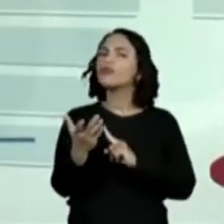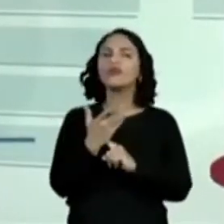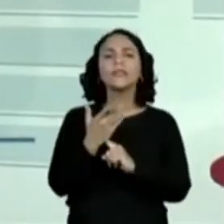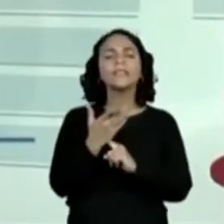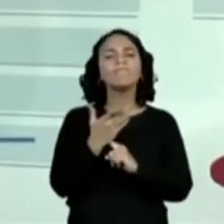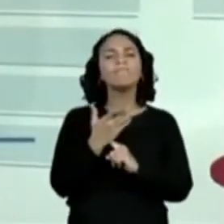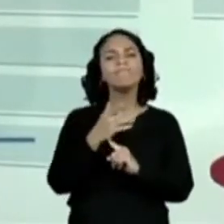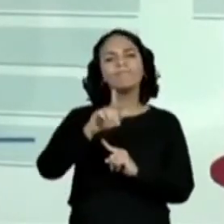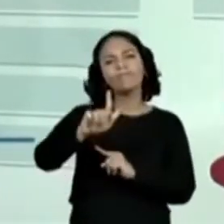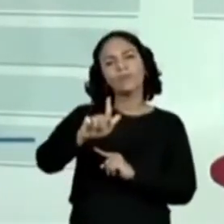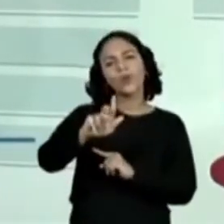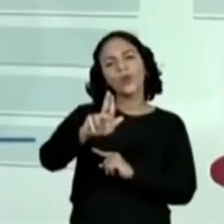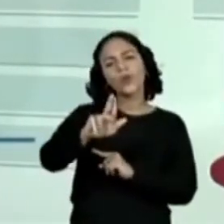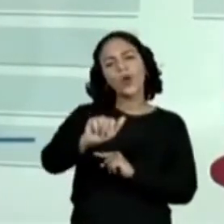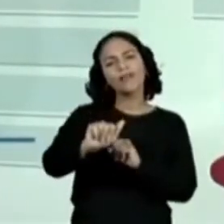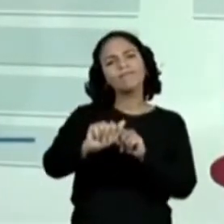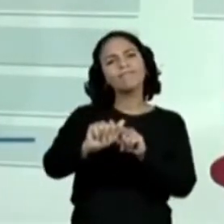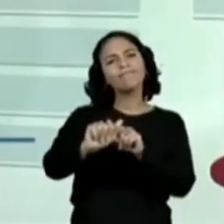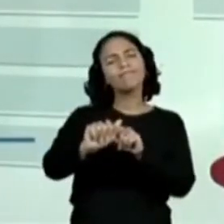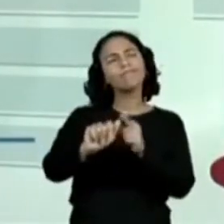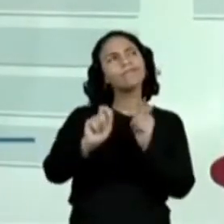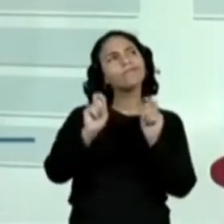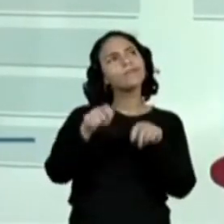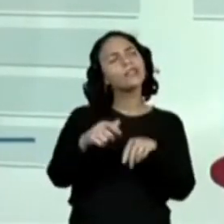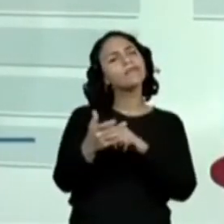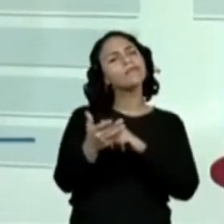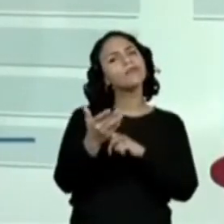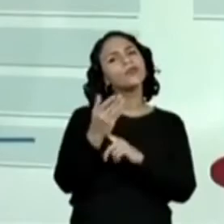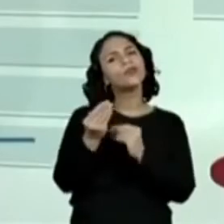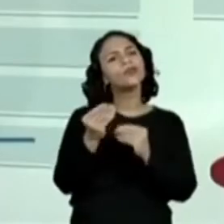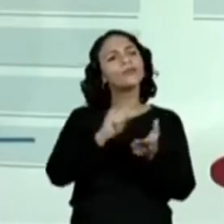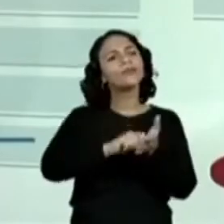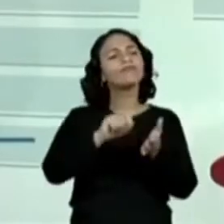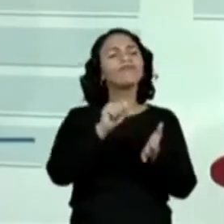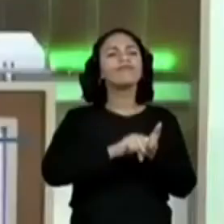de régua. Que outras palavras que eu conheço que me ajudariam?